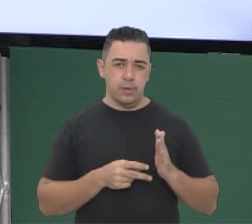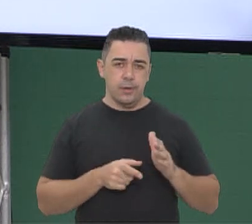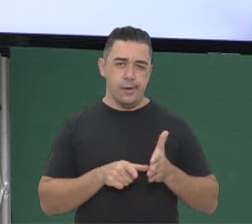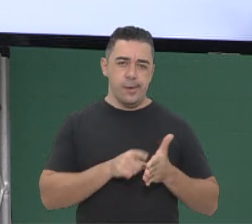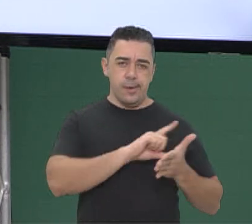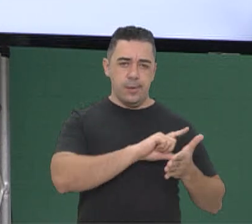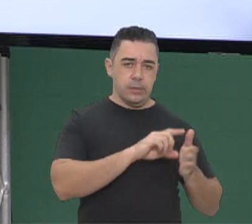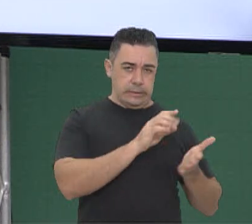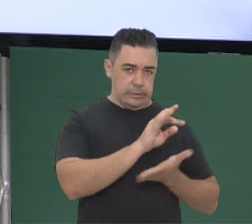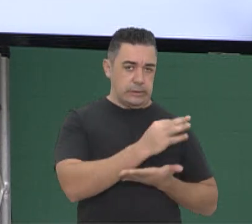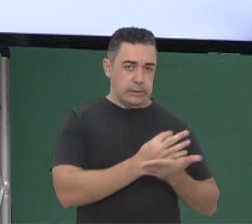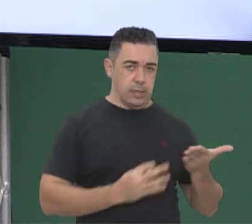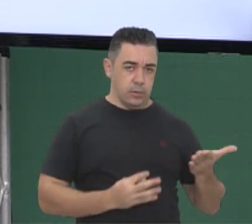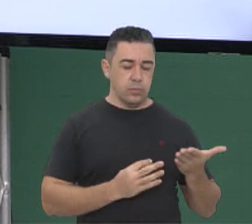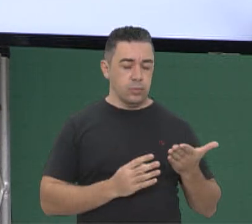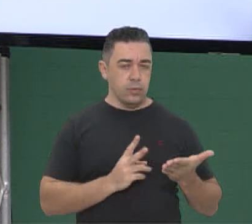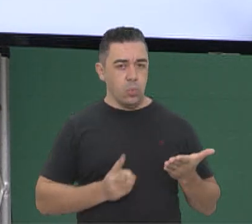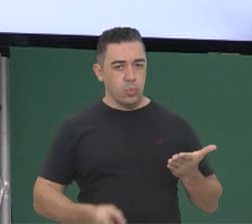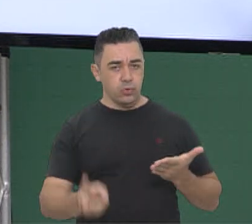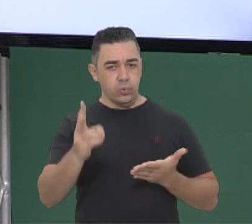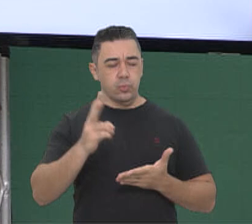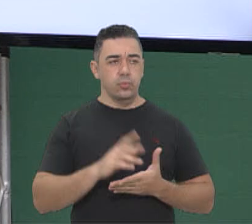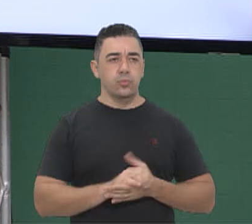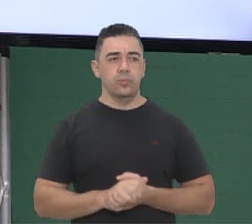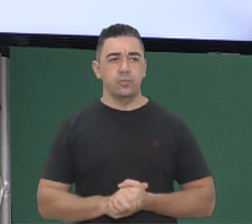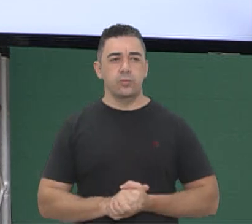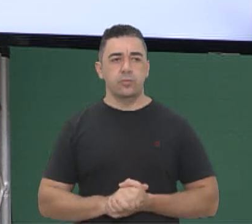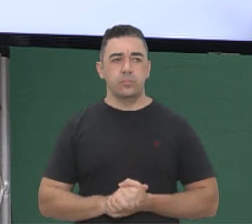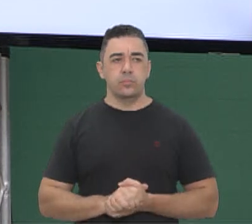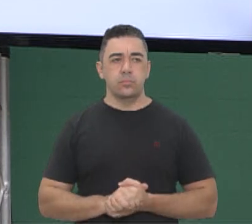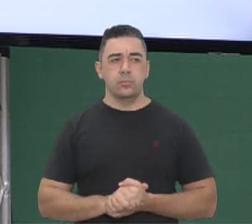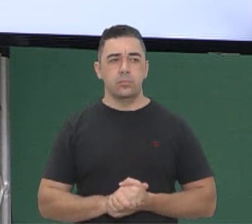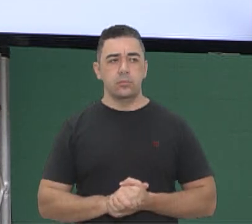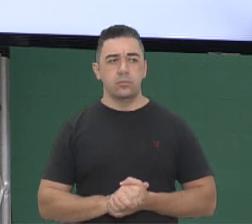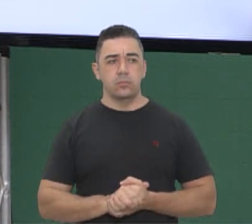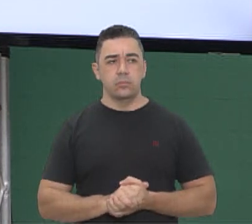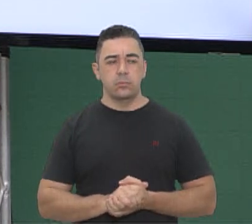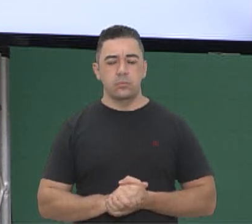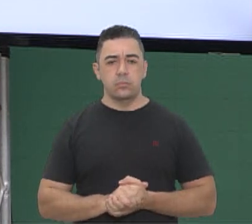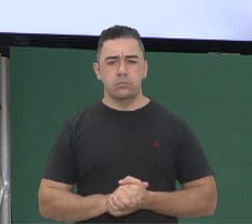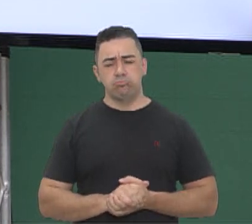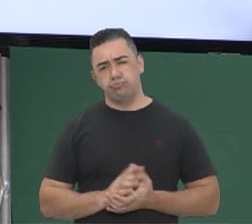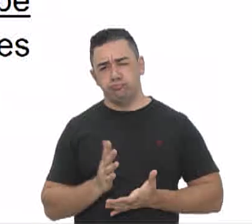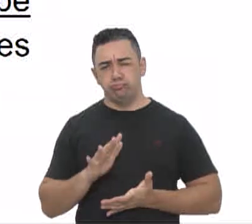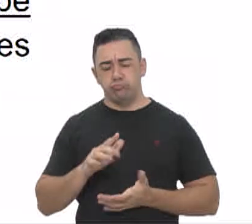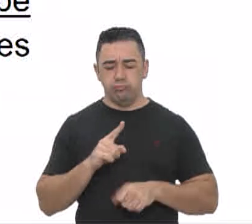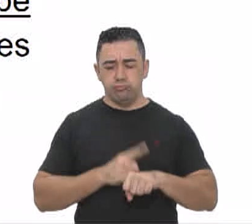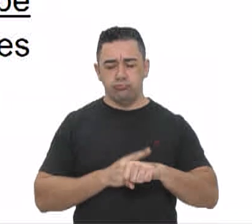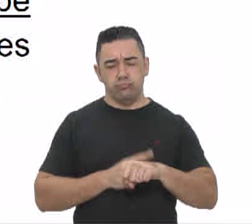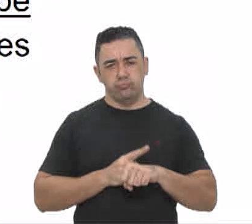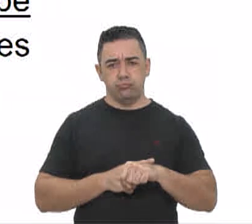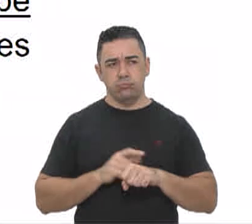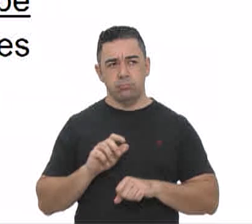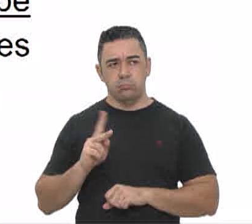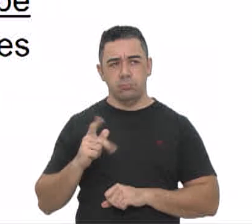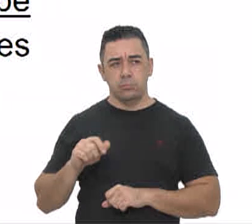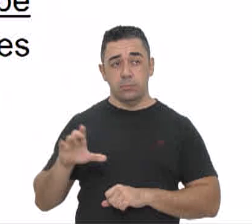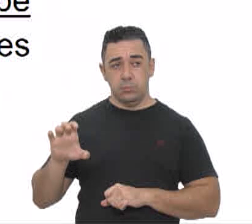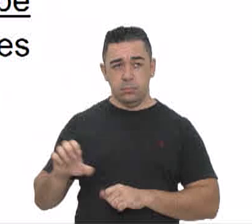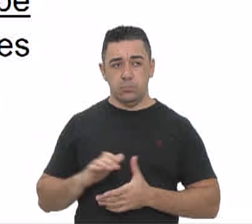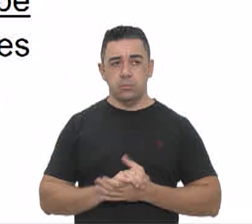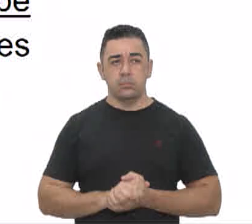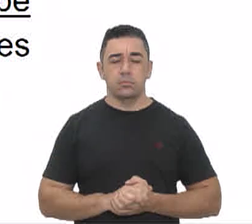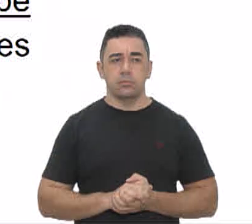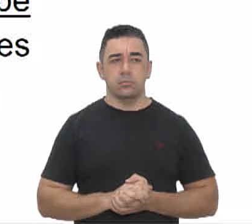indicando que temos um texto anterior. Hace pouco, faz um tempo, né? Hace pouco,